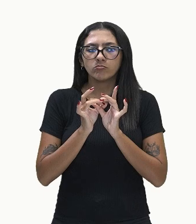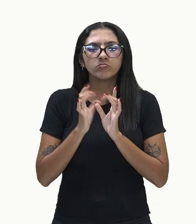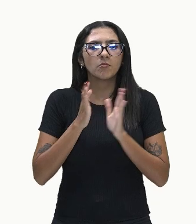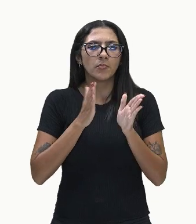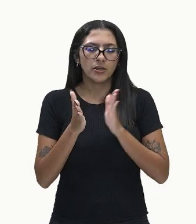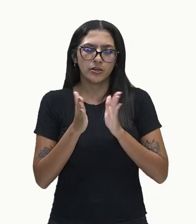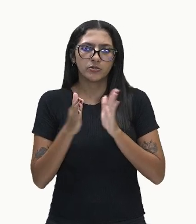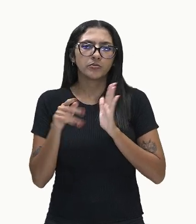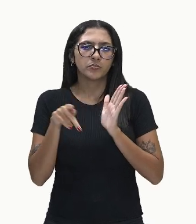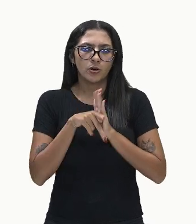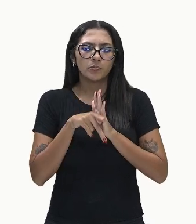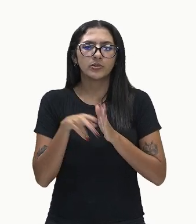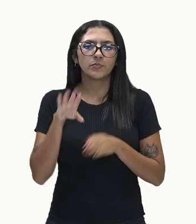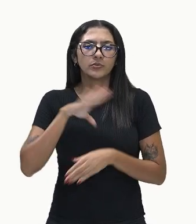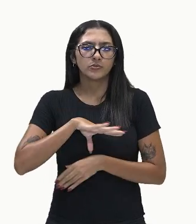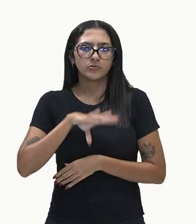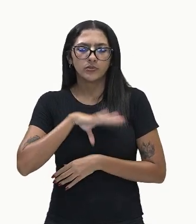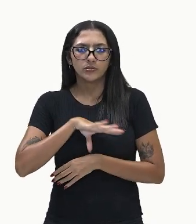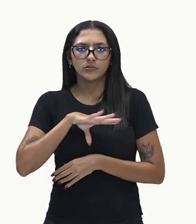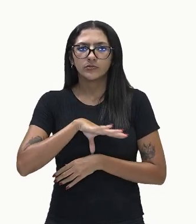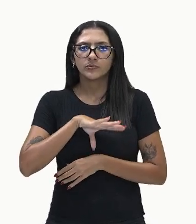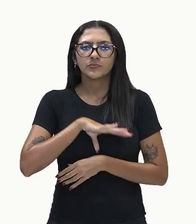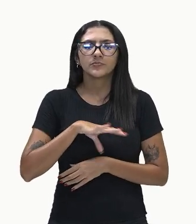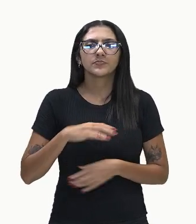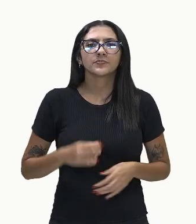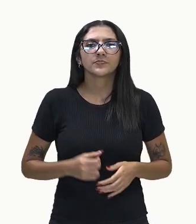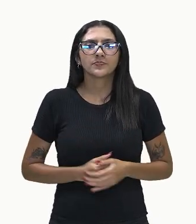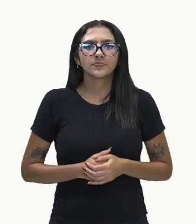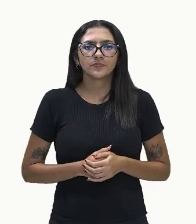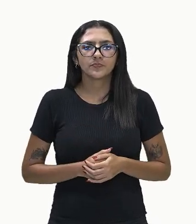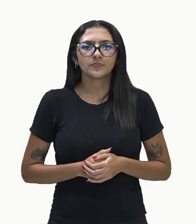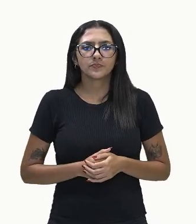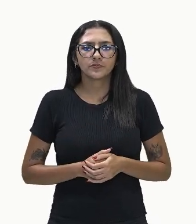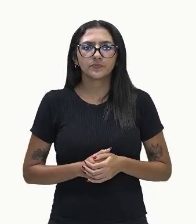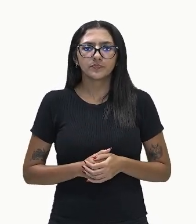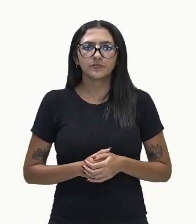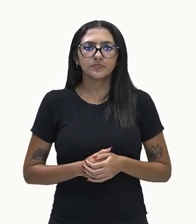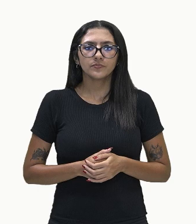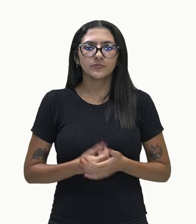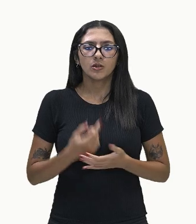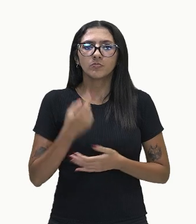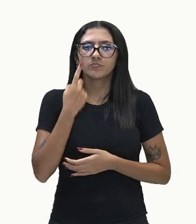menstruação. O nosso ciclo de menstruação, observem aqui,